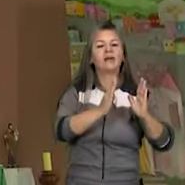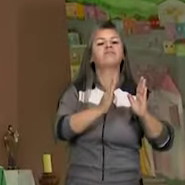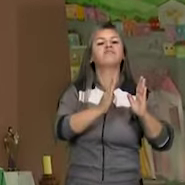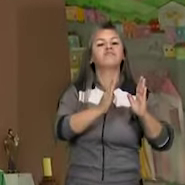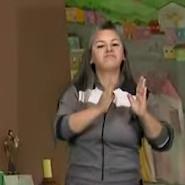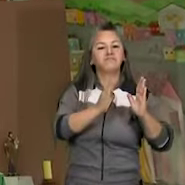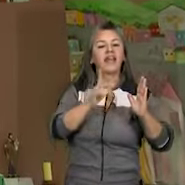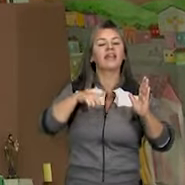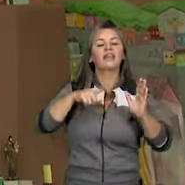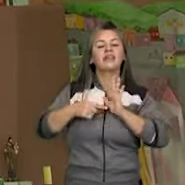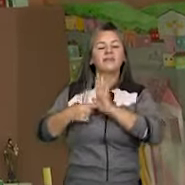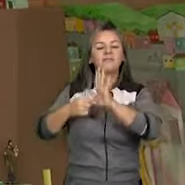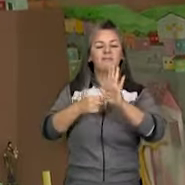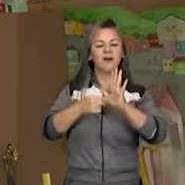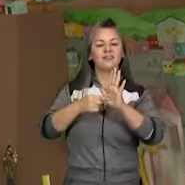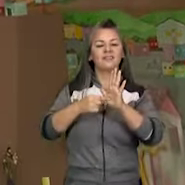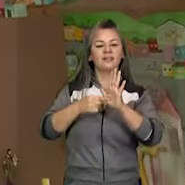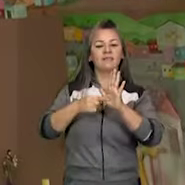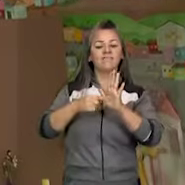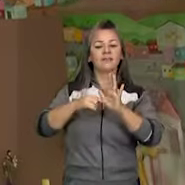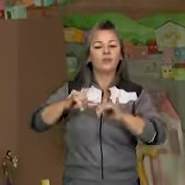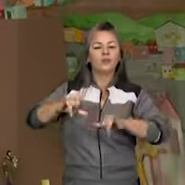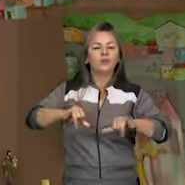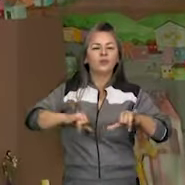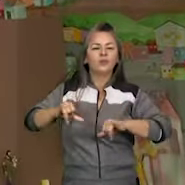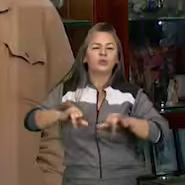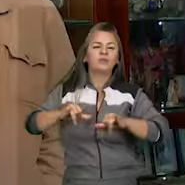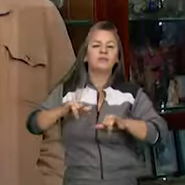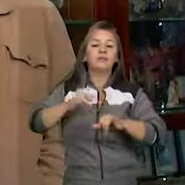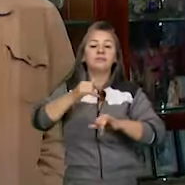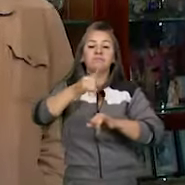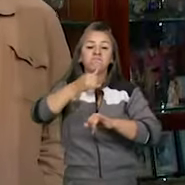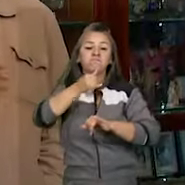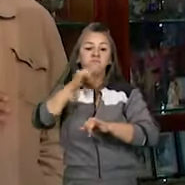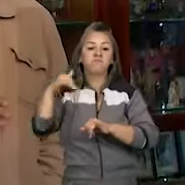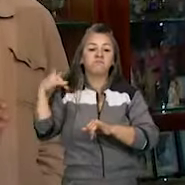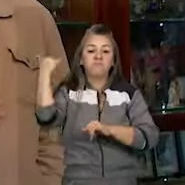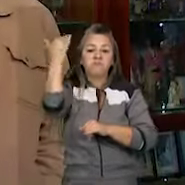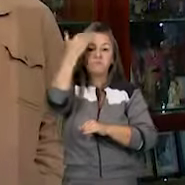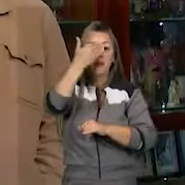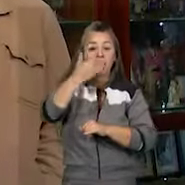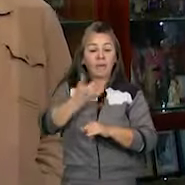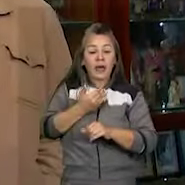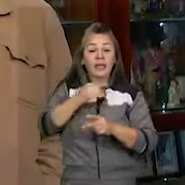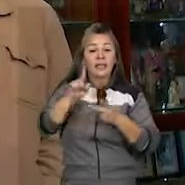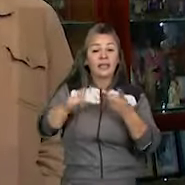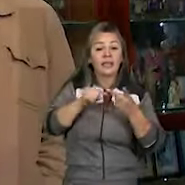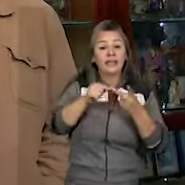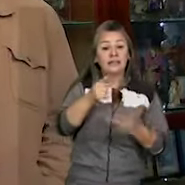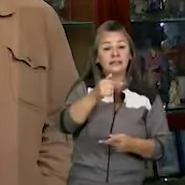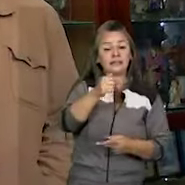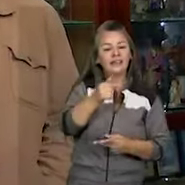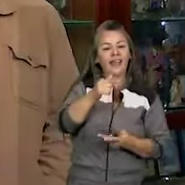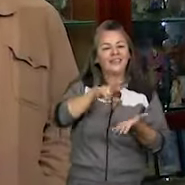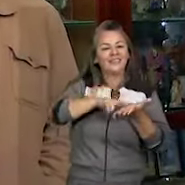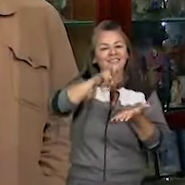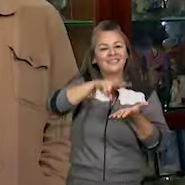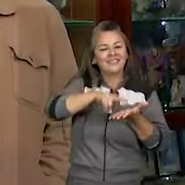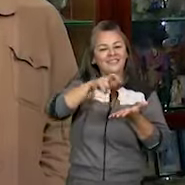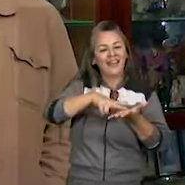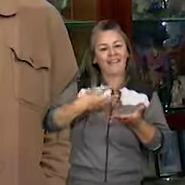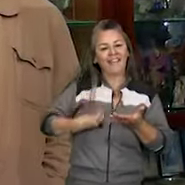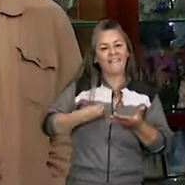de Maria, as histórias e memórias da população negra do Curral del Rei, a atual capital de Minas Gerais,